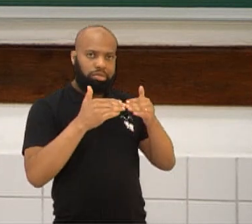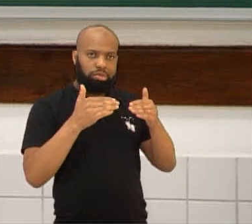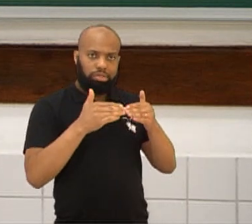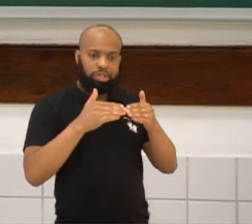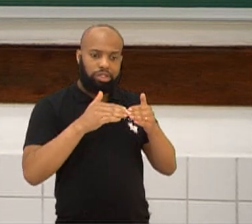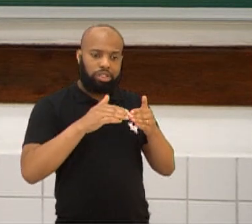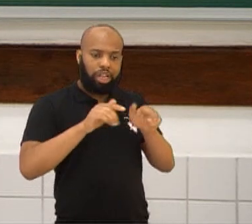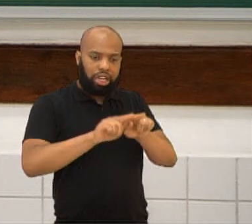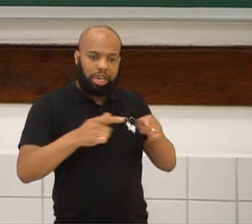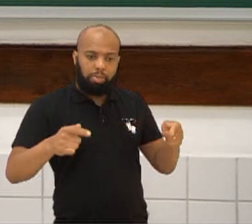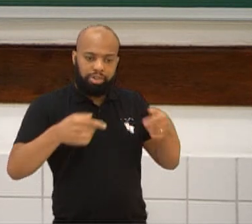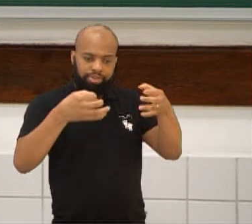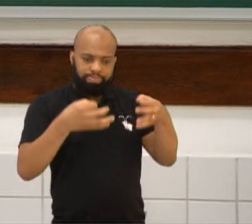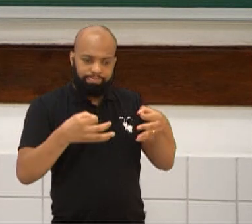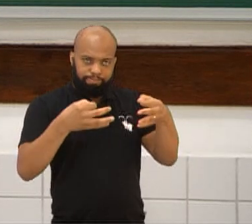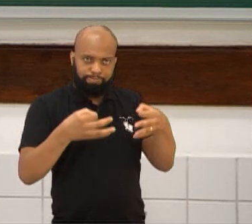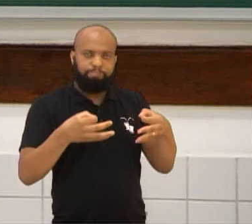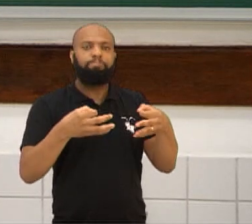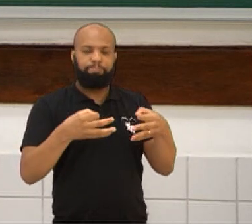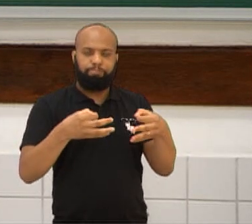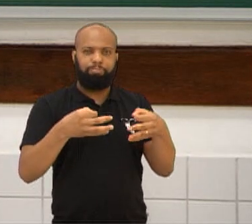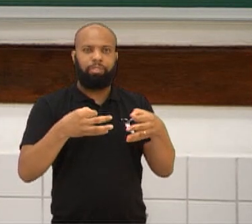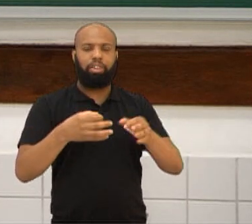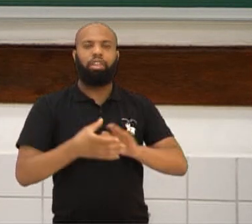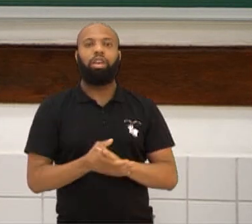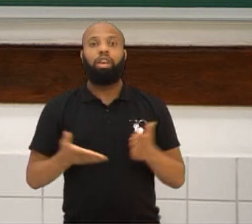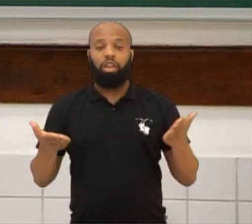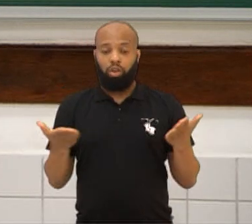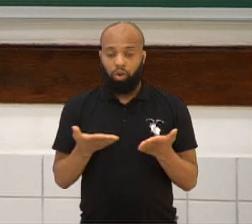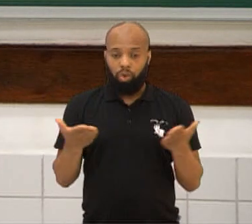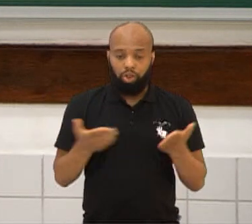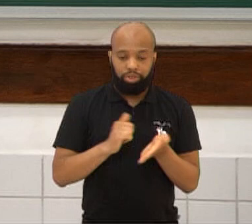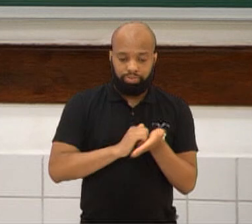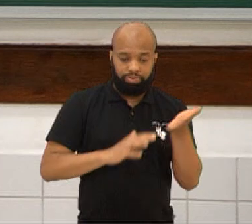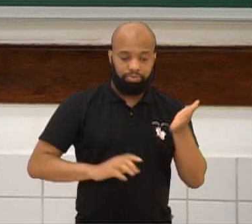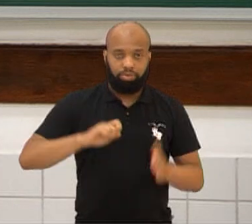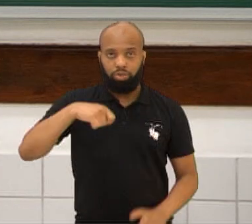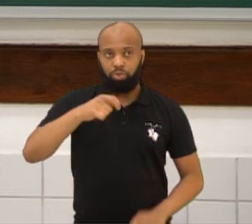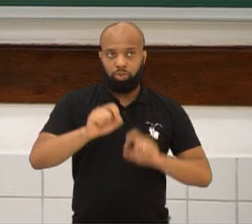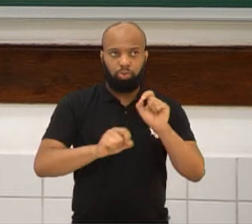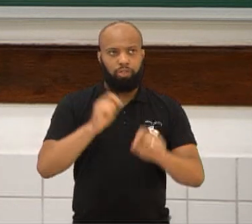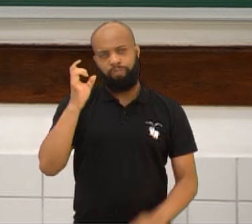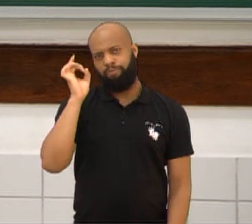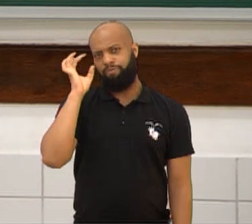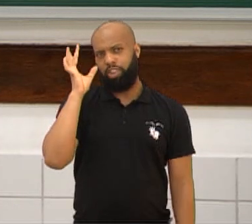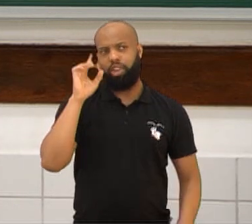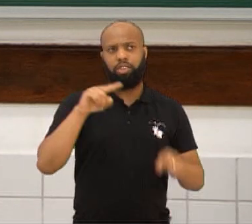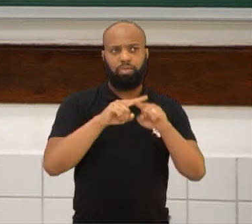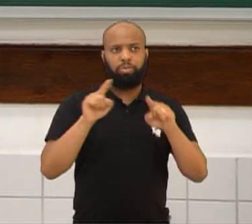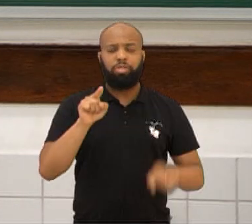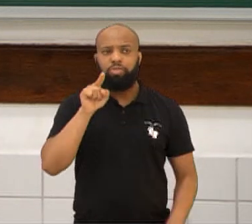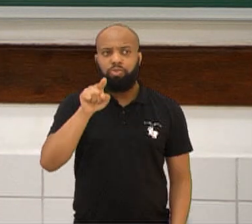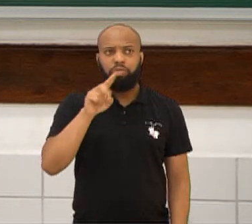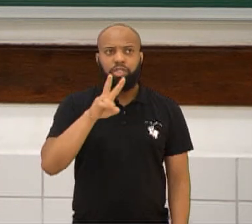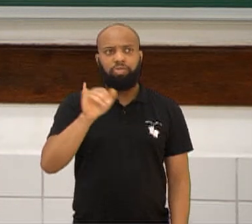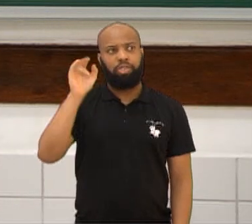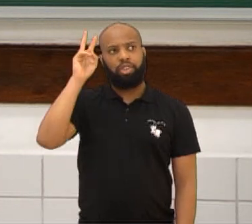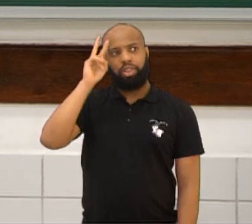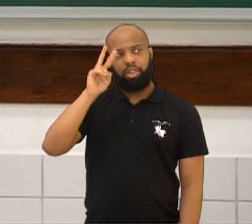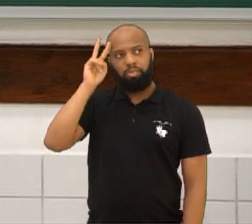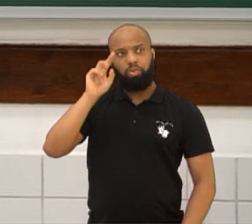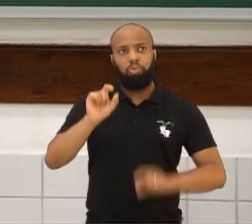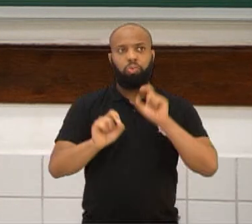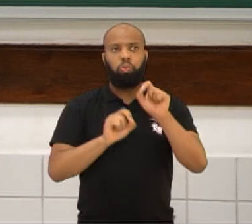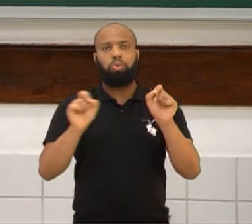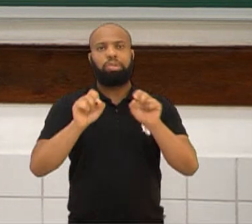de utilizar os pronomes, ok? Os exercícios de hoje são bastante fáceis, mas é para você relembrar